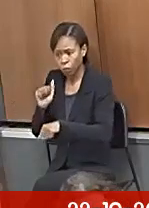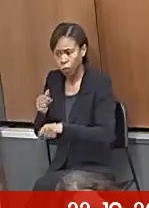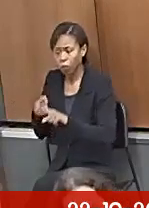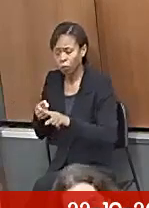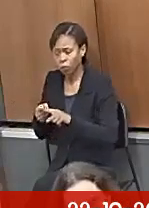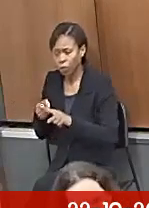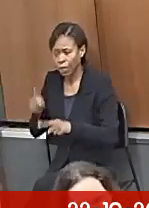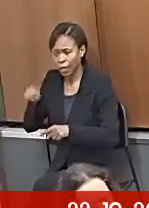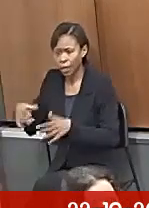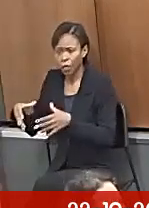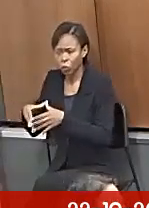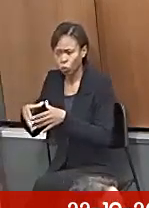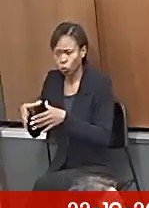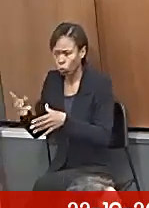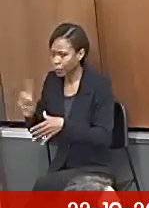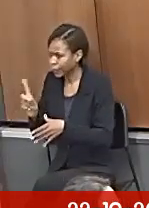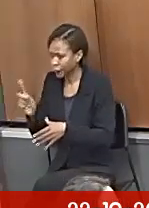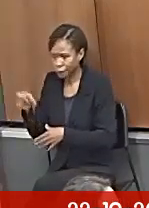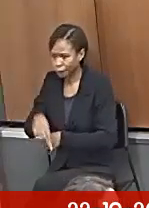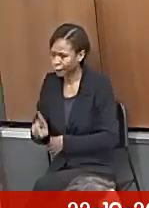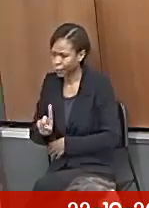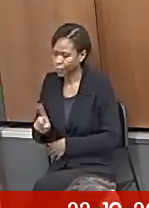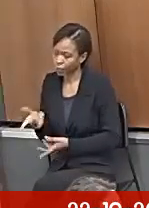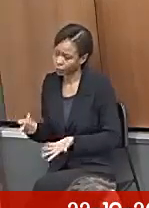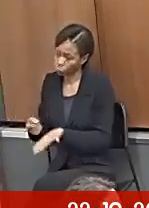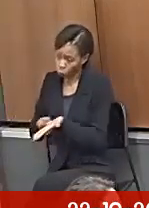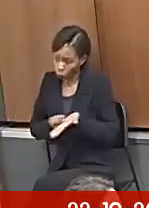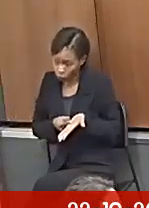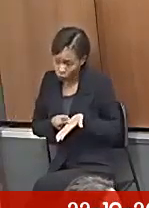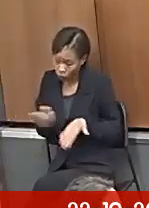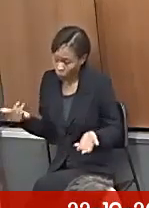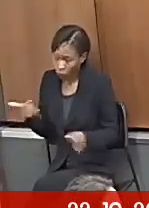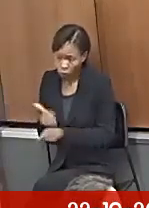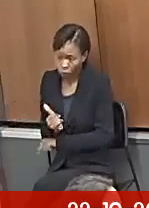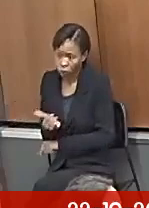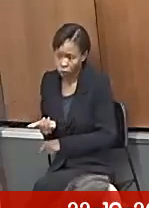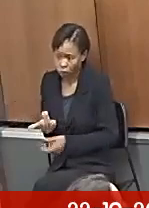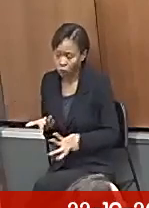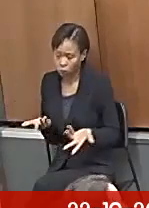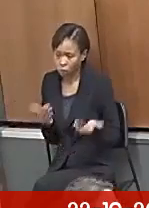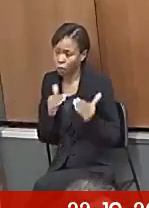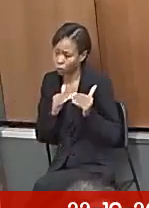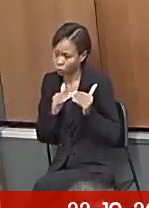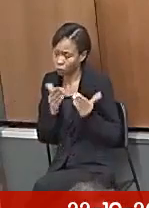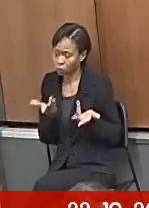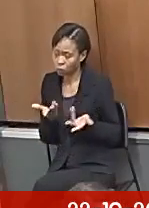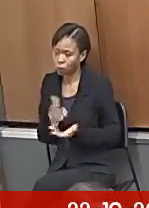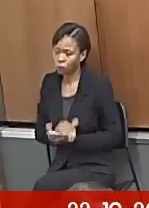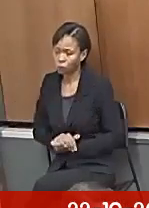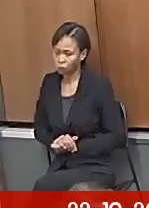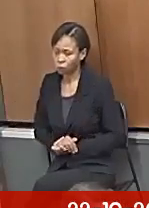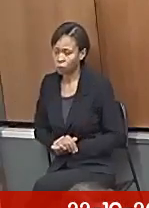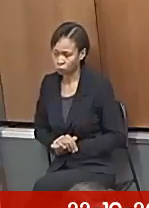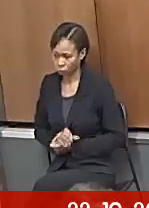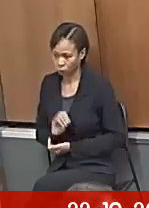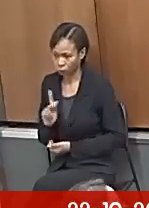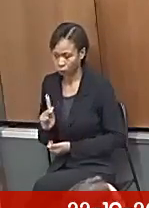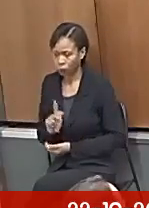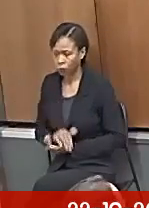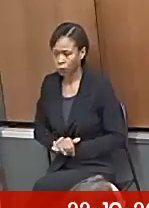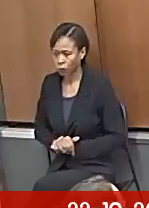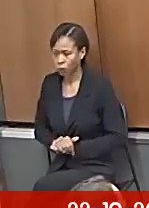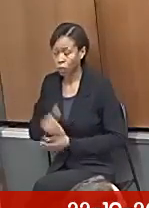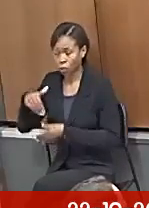um órgão que não veio por um convite. Então, concorda, deputado? Concorda, deputado? Então, ótimo. Então, ok. Então,